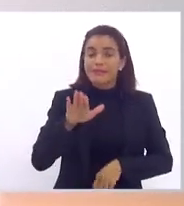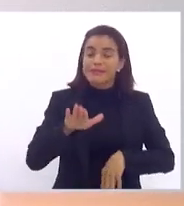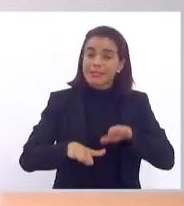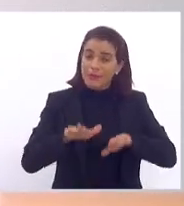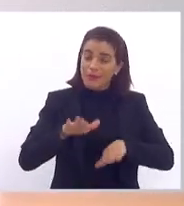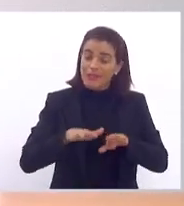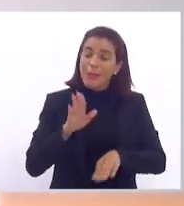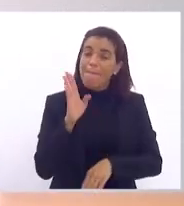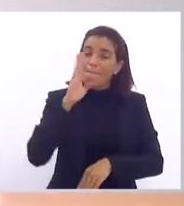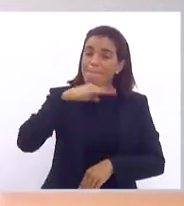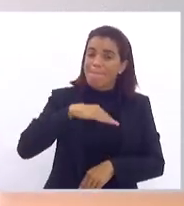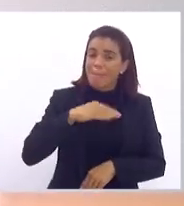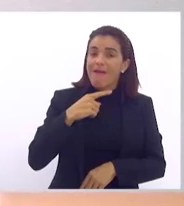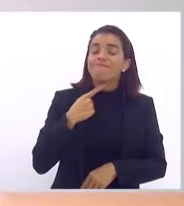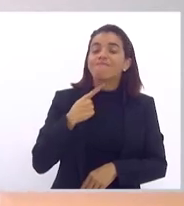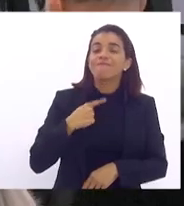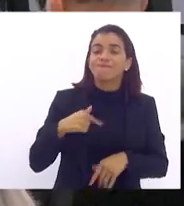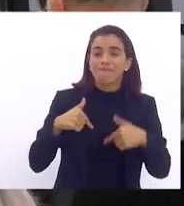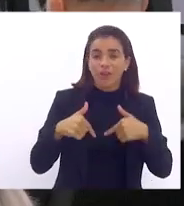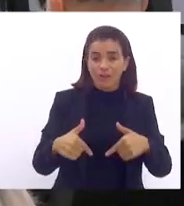ma fé Muito